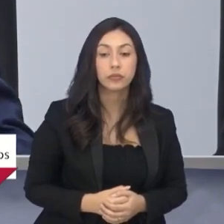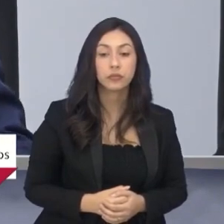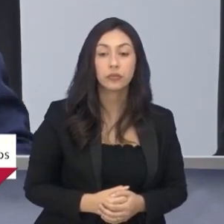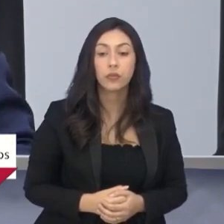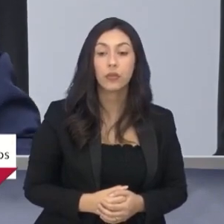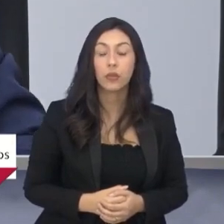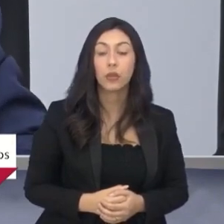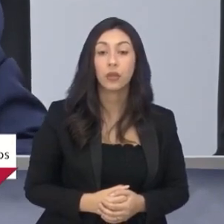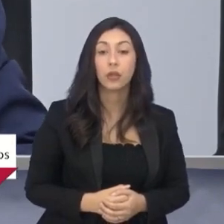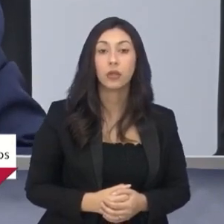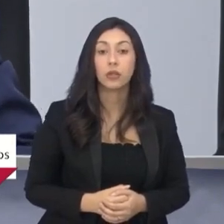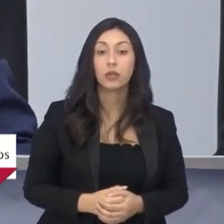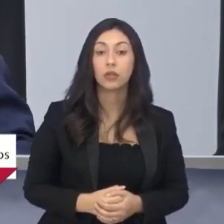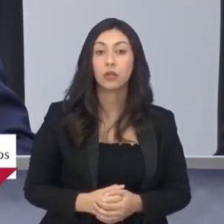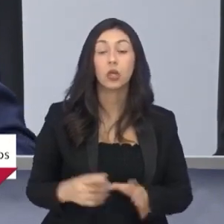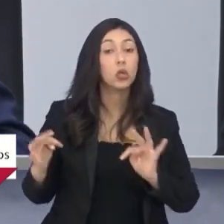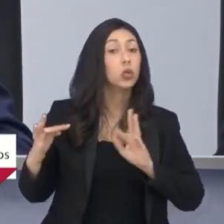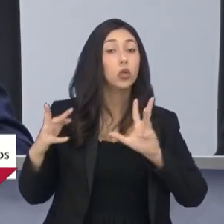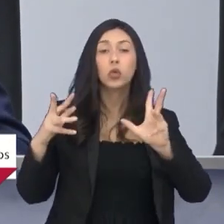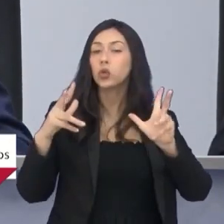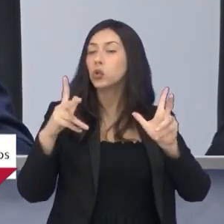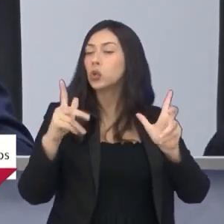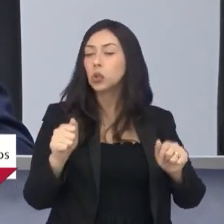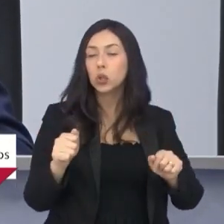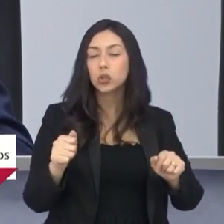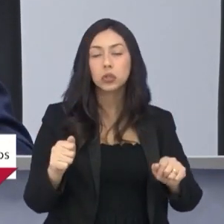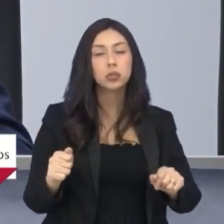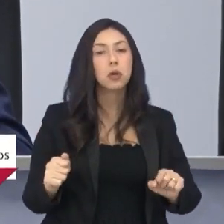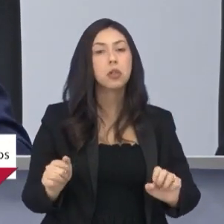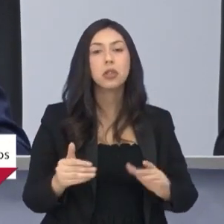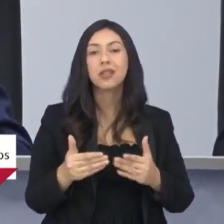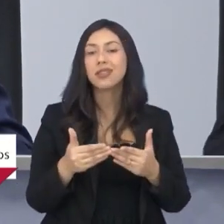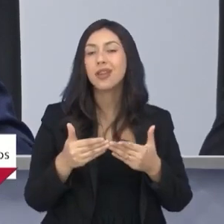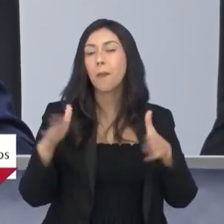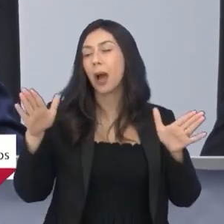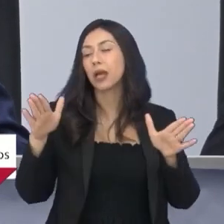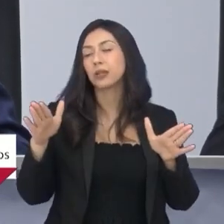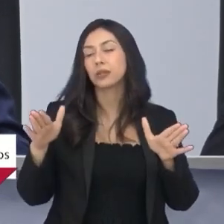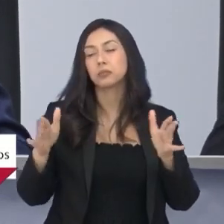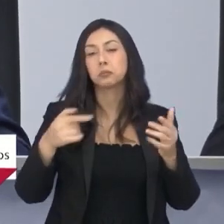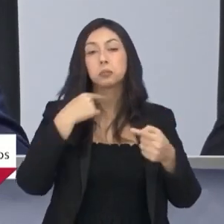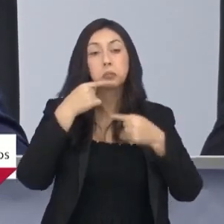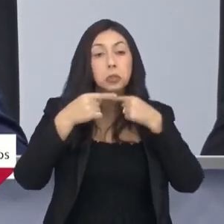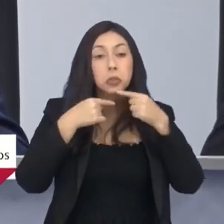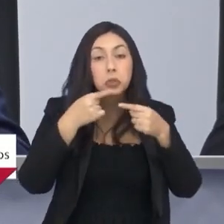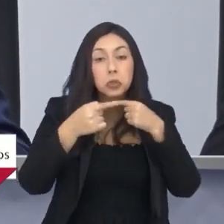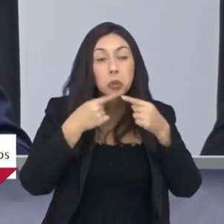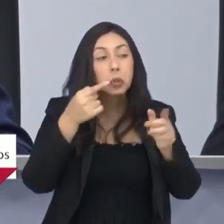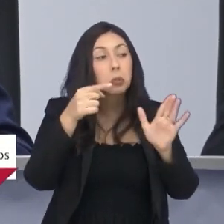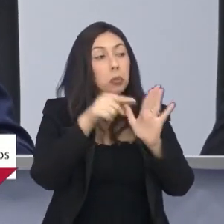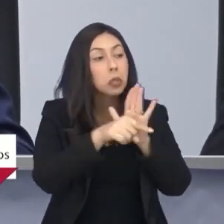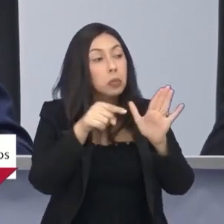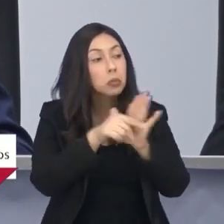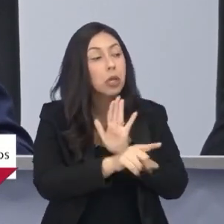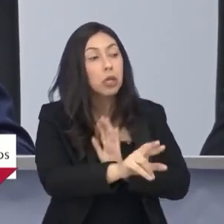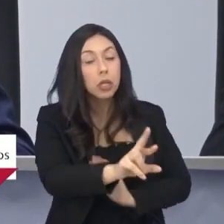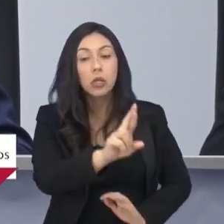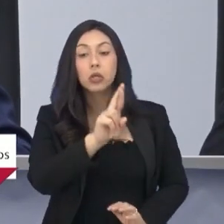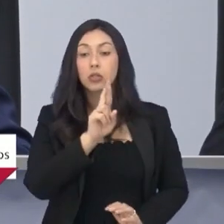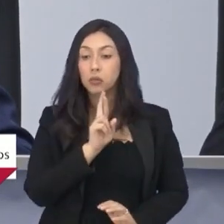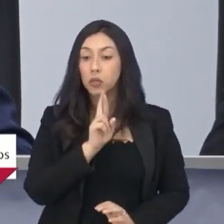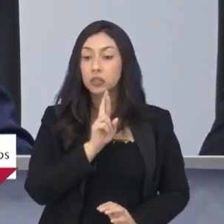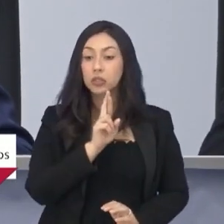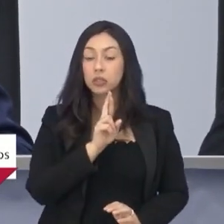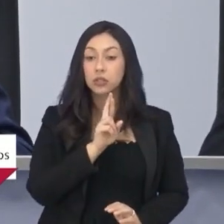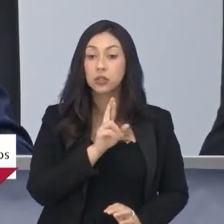todos aqui T porta aberta no tribunal de contas para esclarecer dúvidas certo eh o